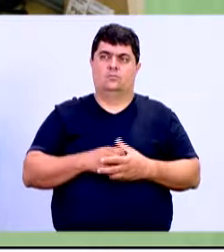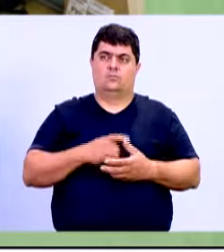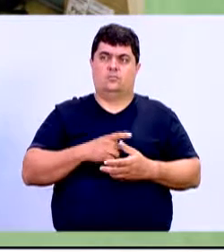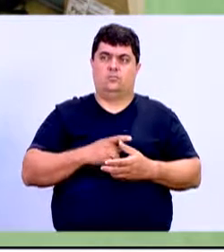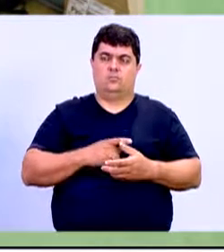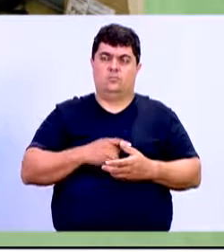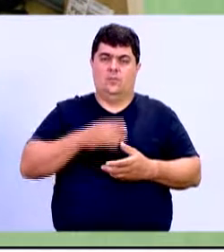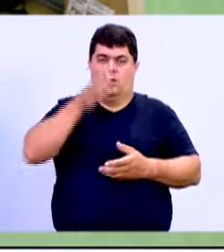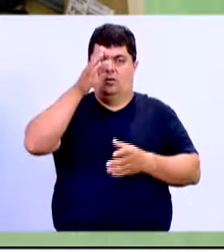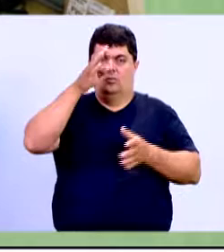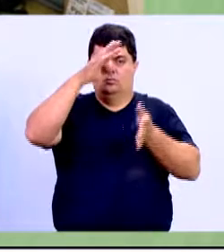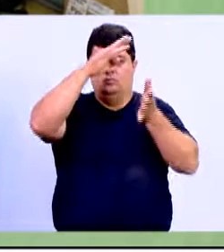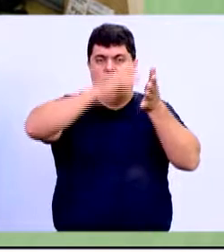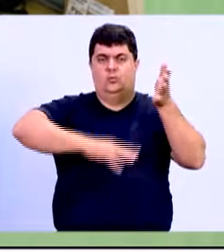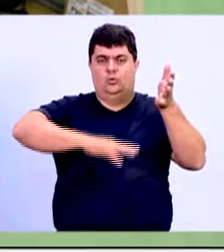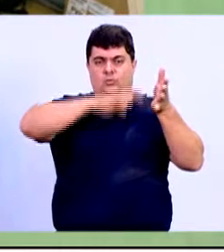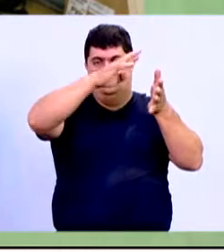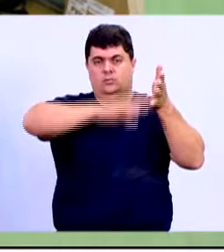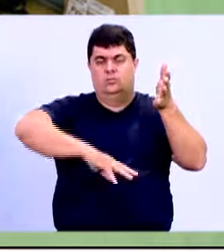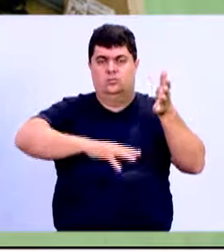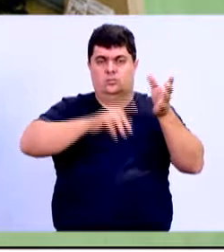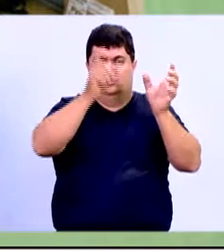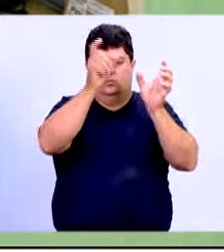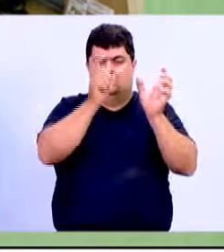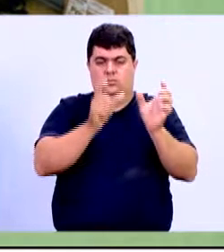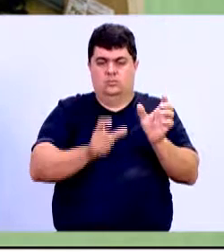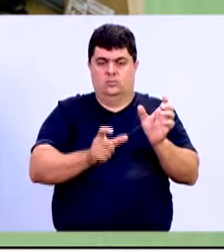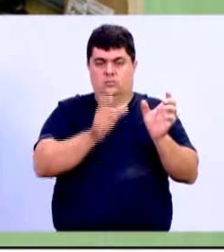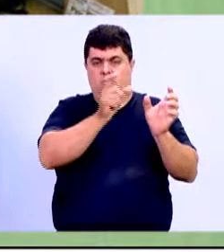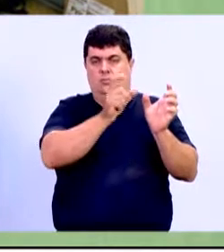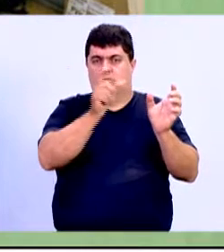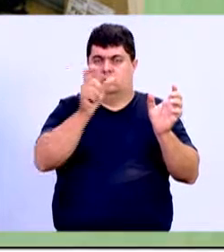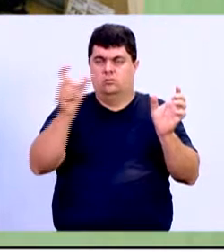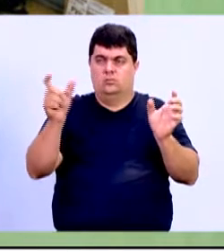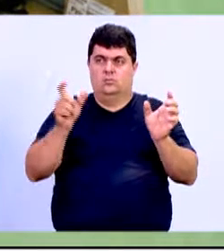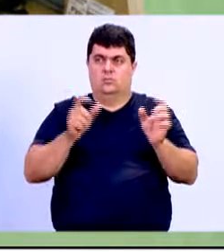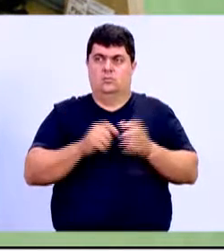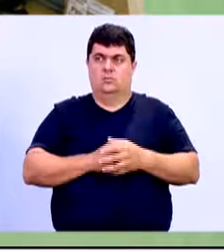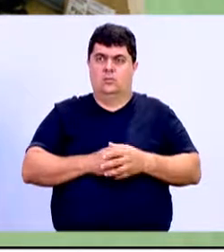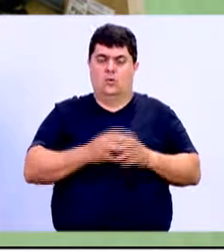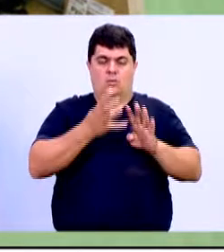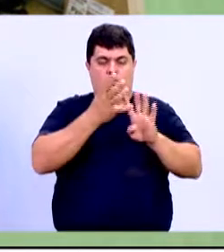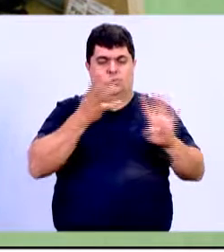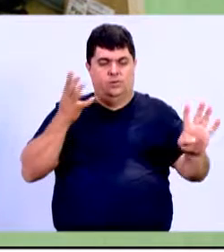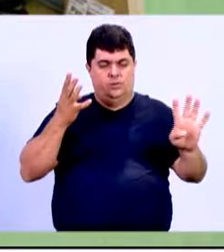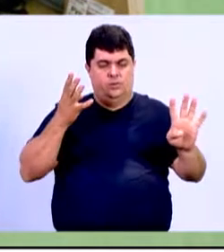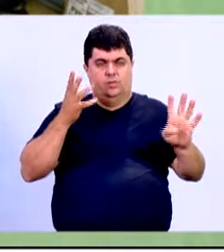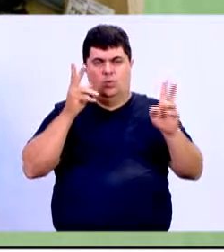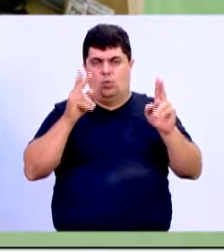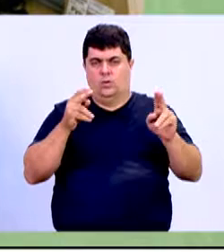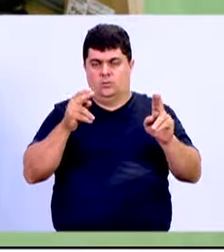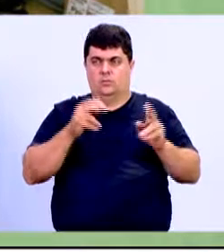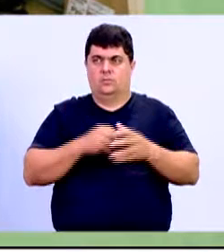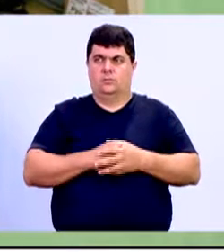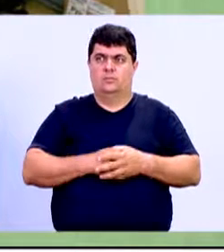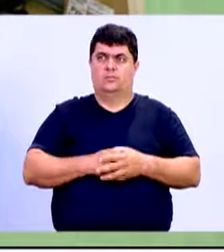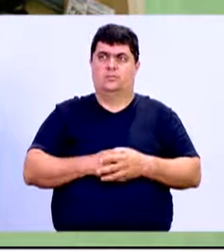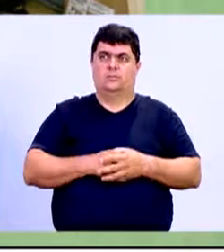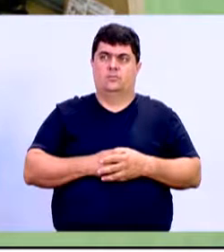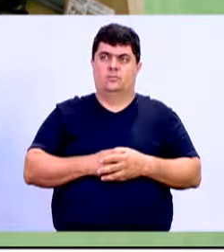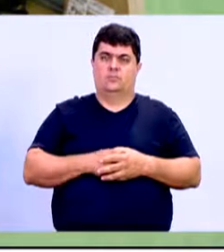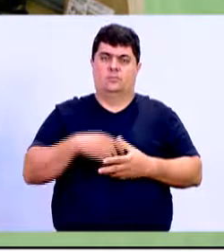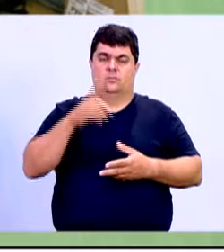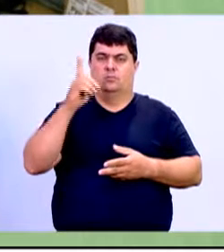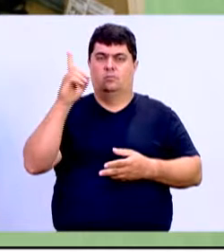colunas onde esses post-its caminham, tá? Então aqui nós teríamos o do, que é